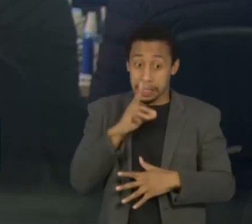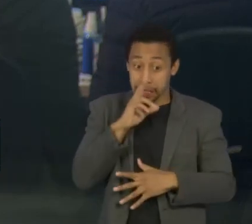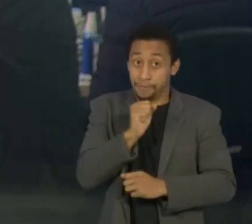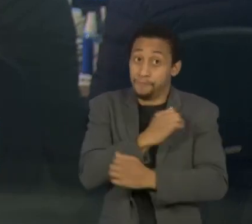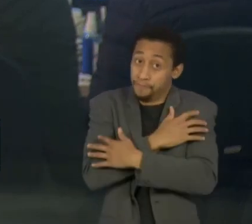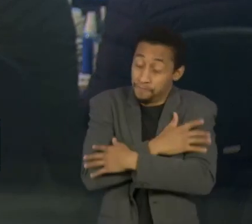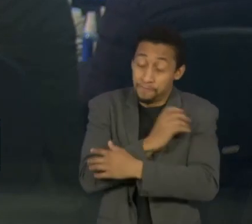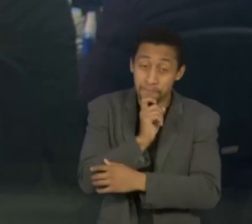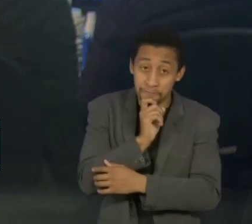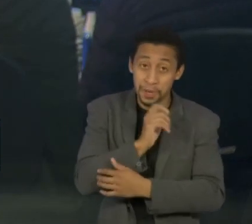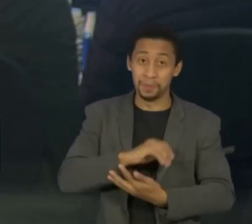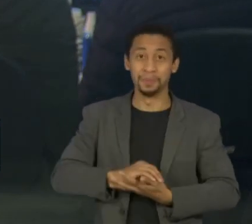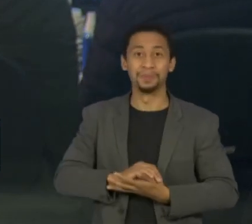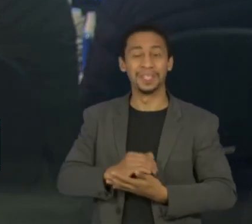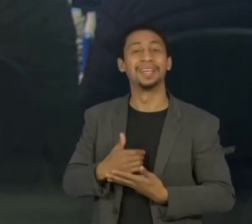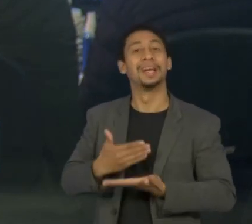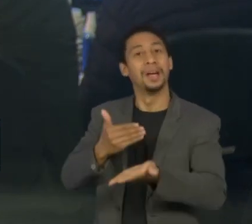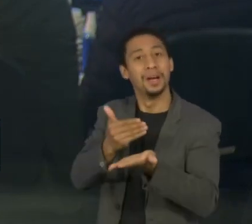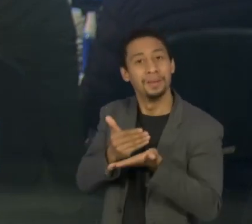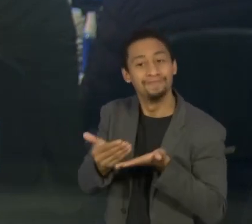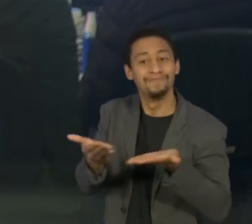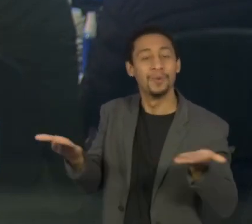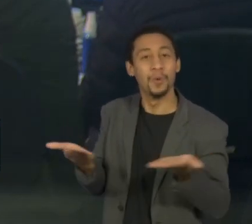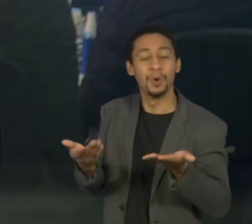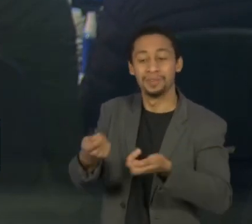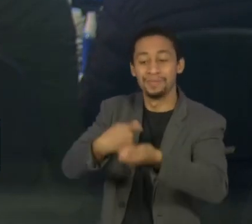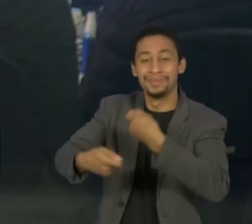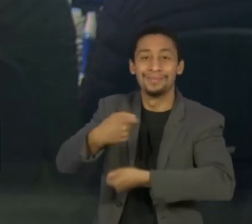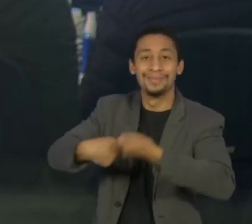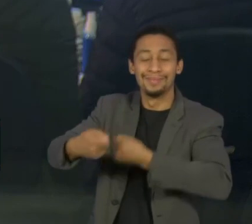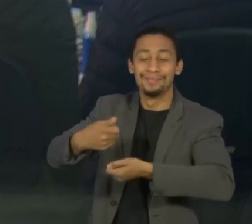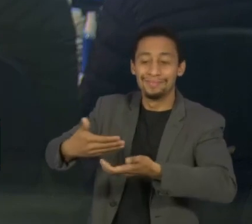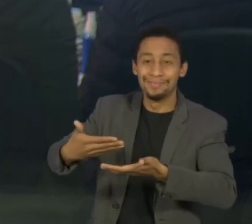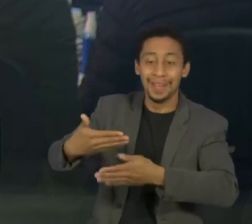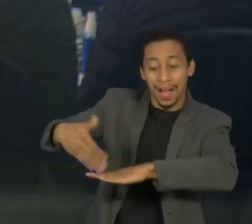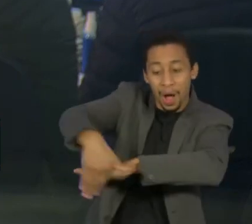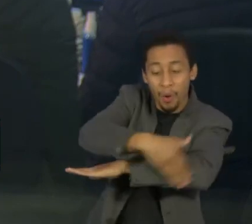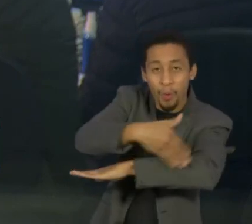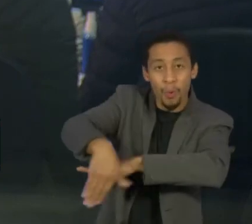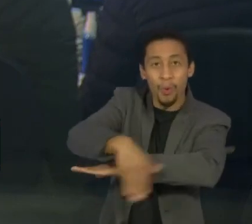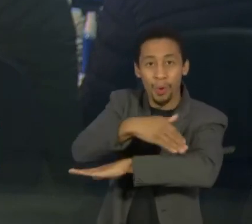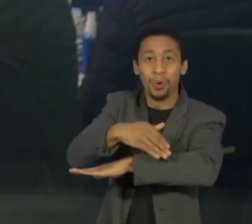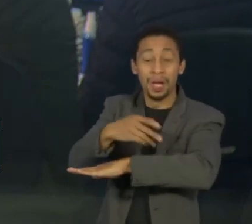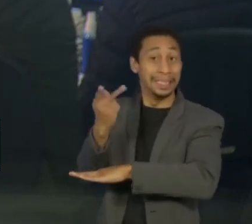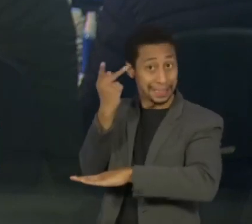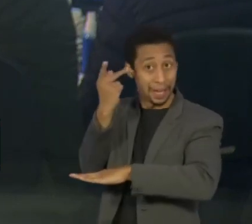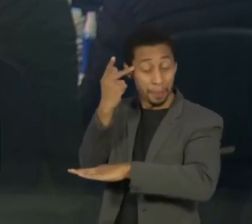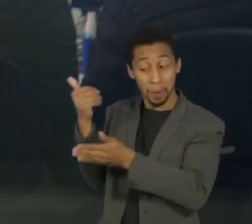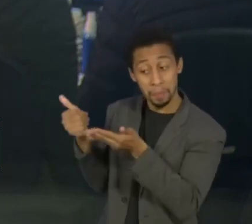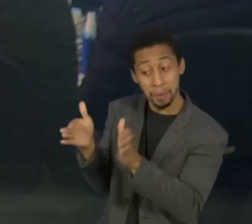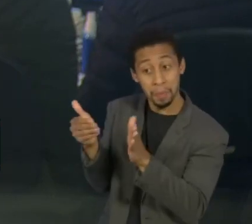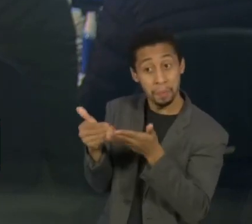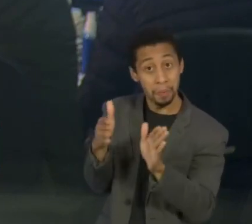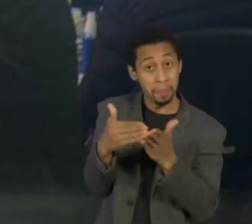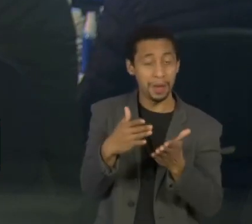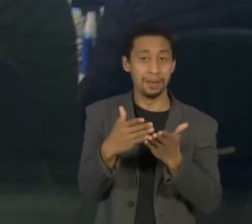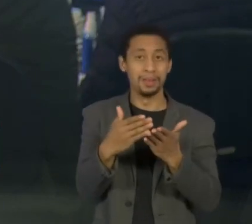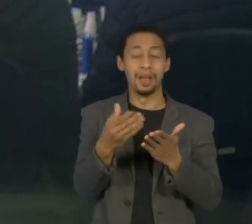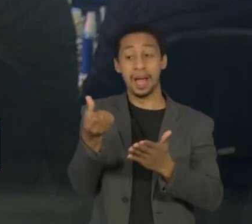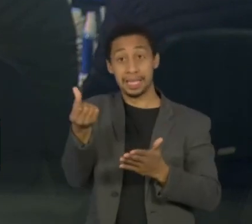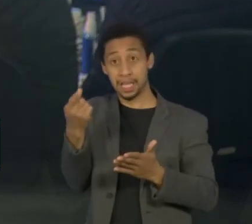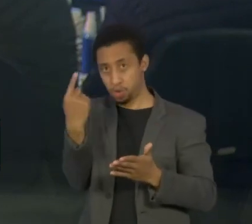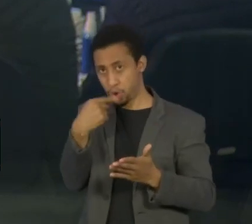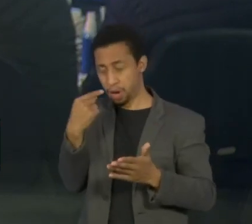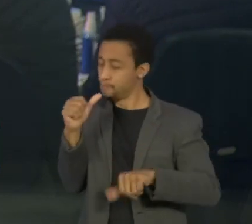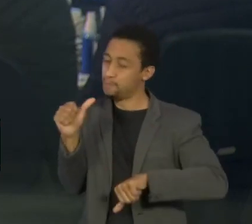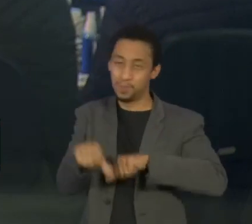Bom, a partir de hoje, o comércio no estado de São Paulo pode ampliar o horário de abertura das atuais